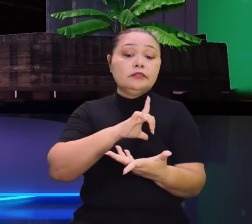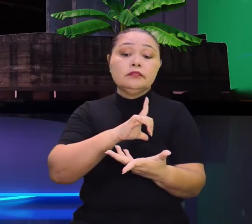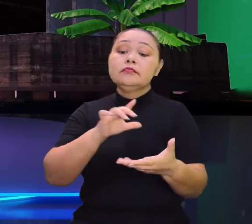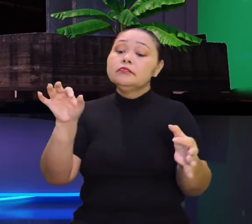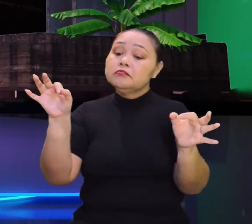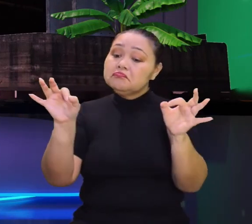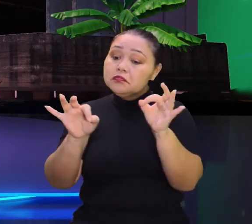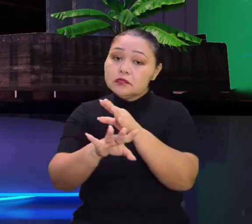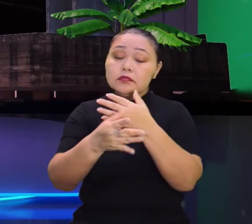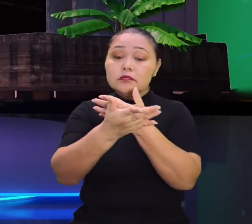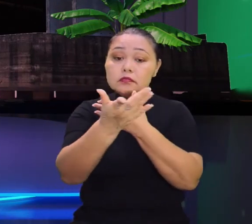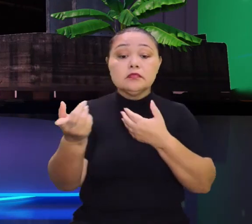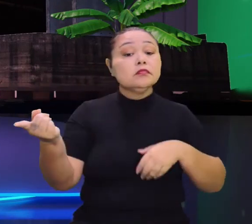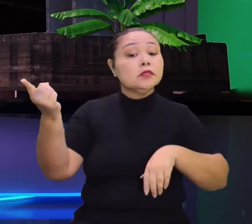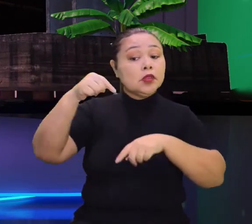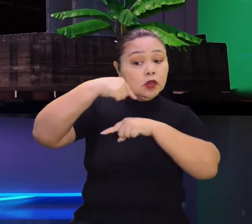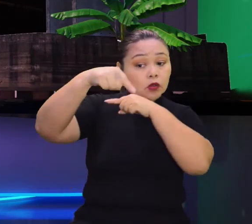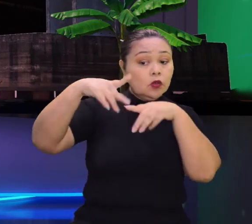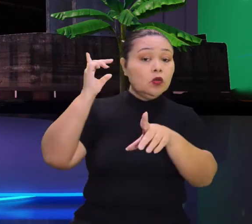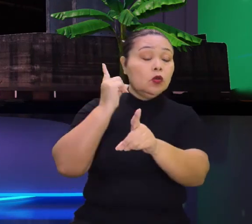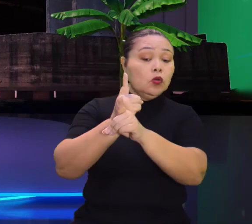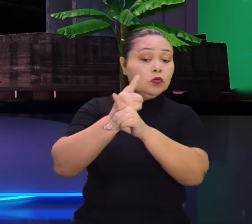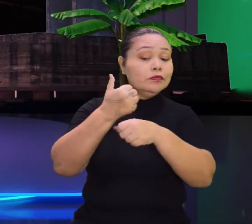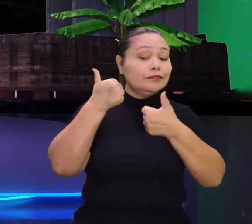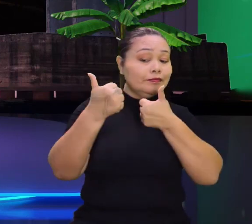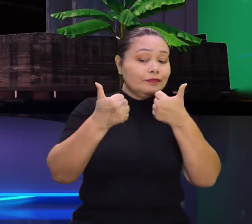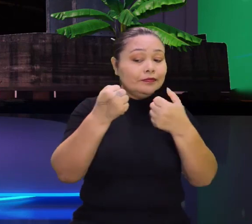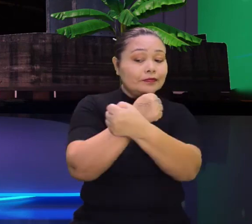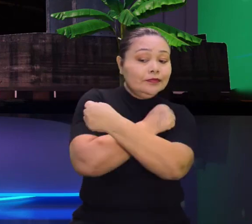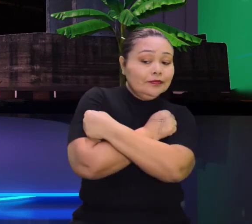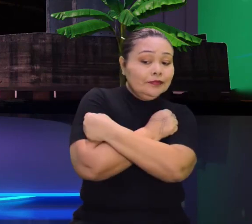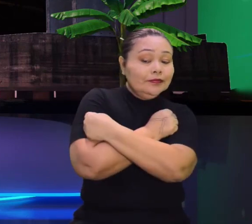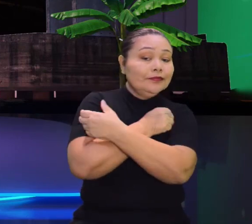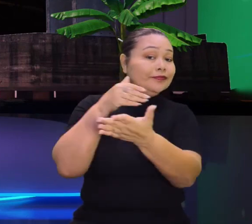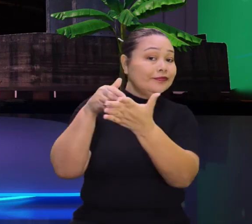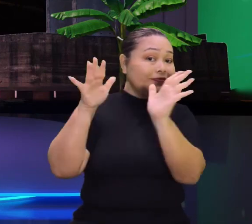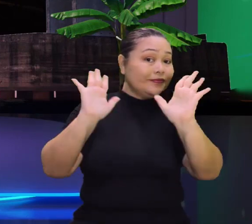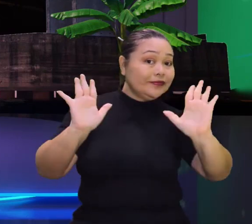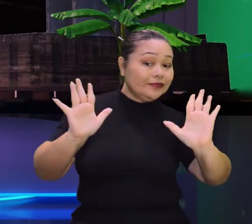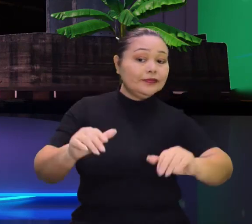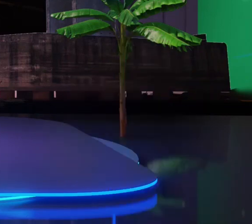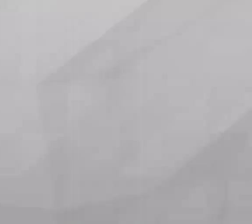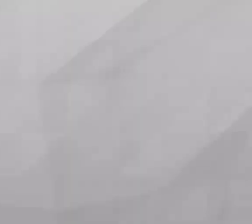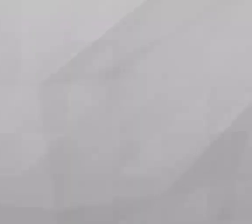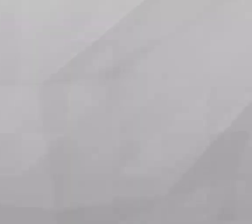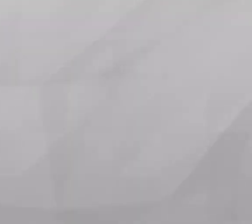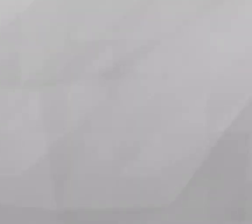fecha com você. A gente volta aí no próximo encontro. Valeu, um abraço e até mais. Tchau.